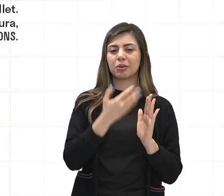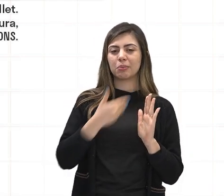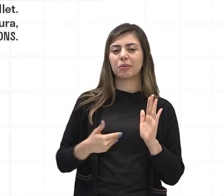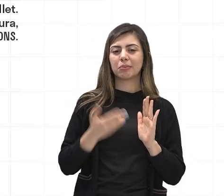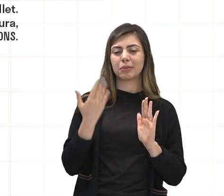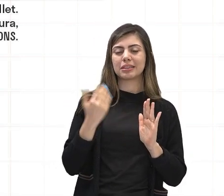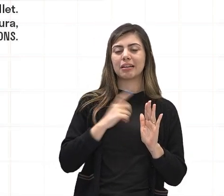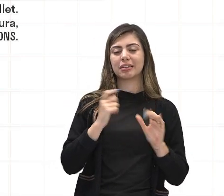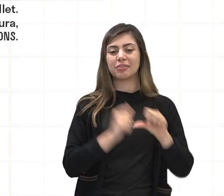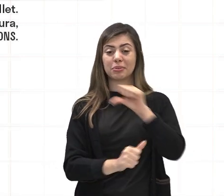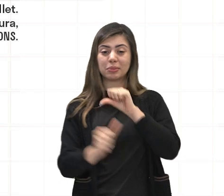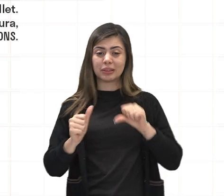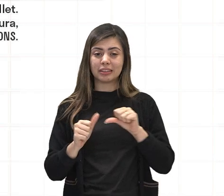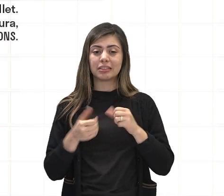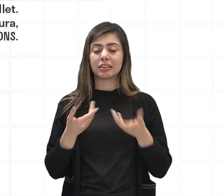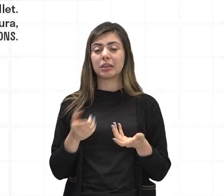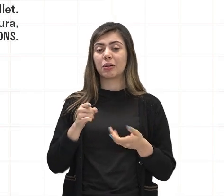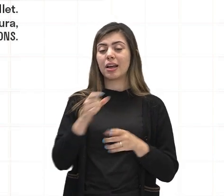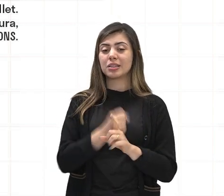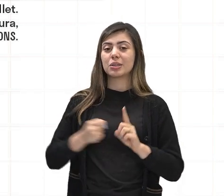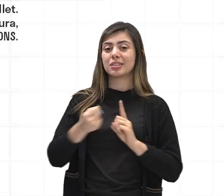era dividida em estados,